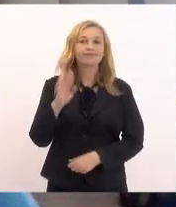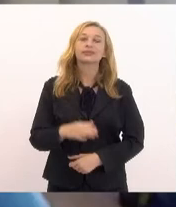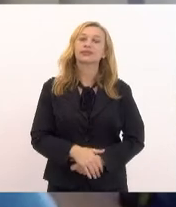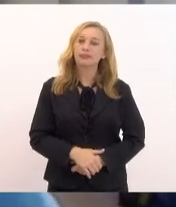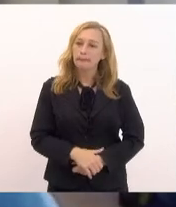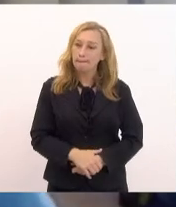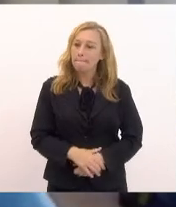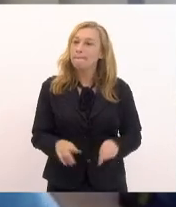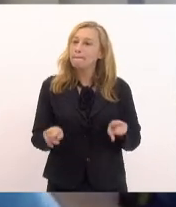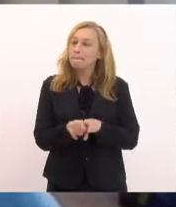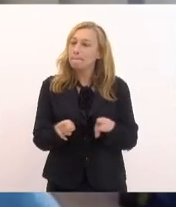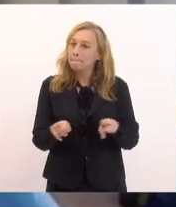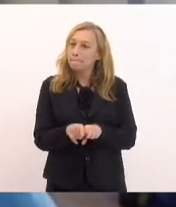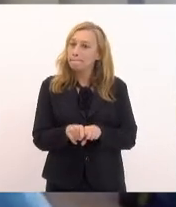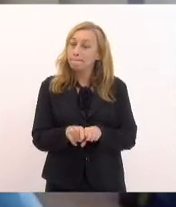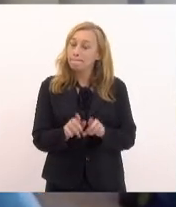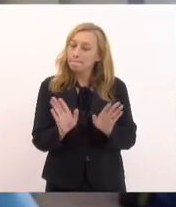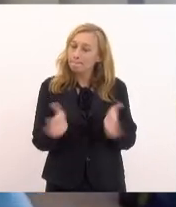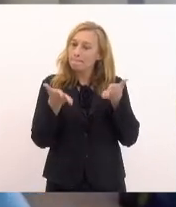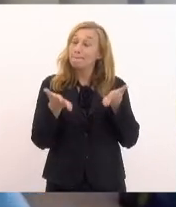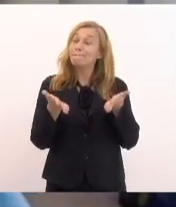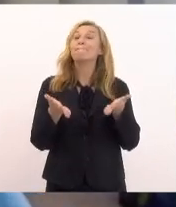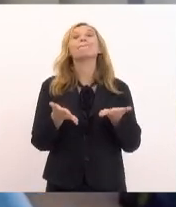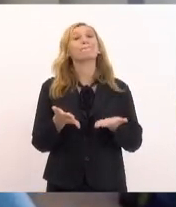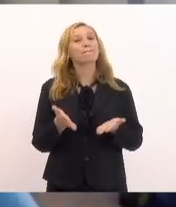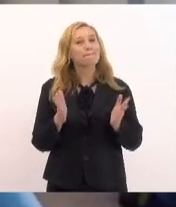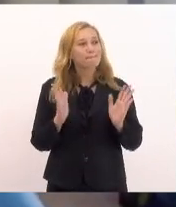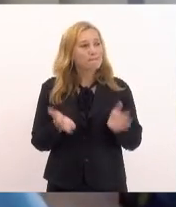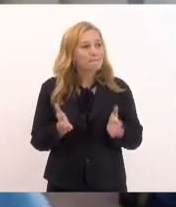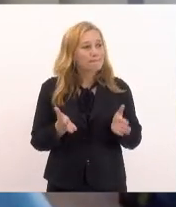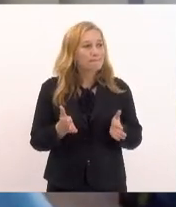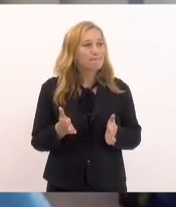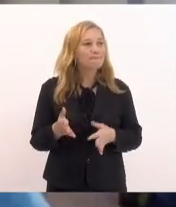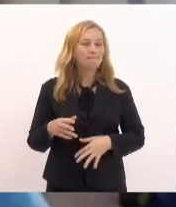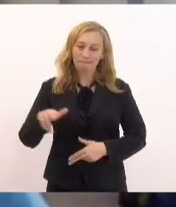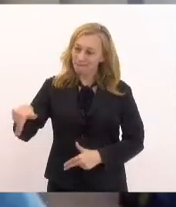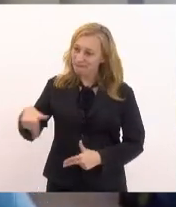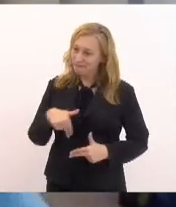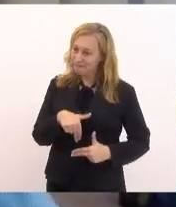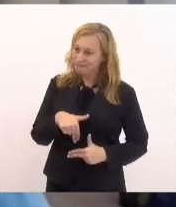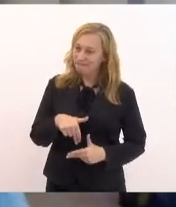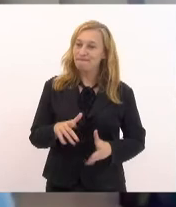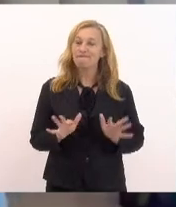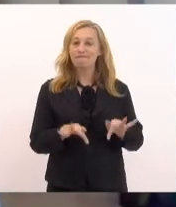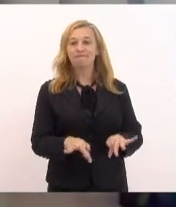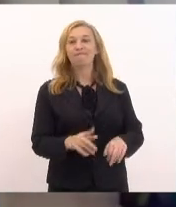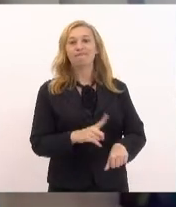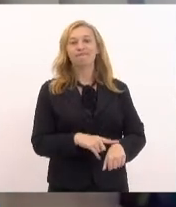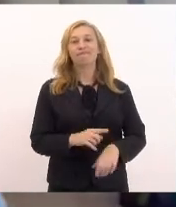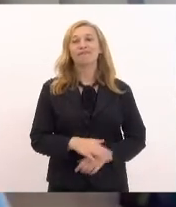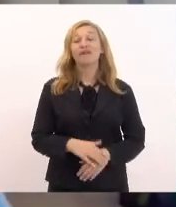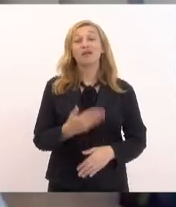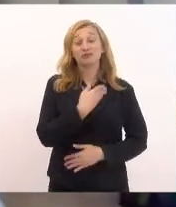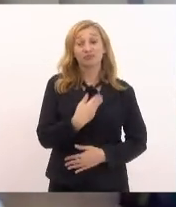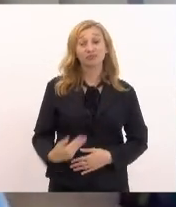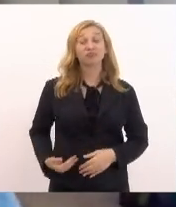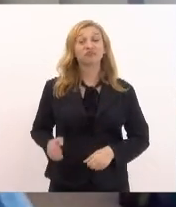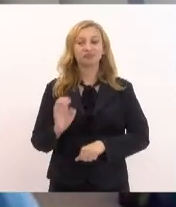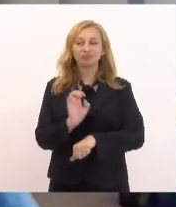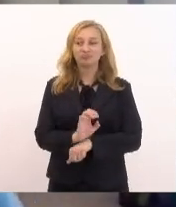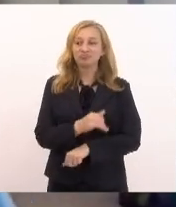e que também é o que motiva hoje a minha inscrição aqui nesse expediente final. O governo do Estado do Rio de